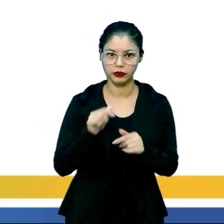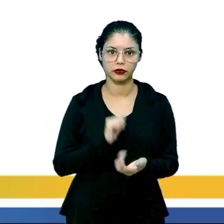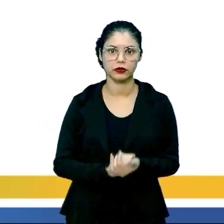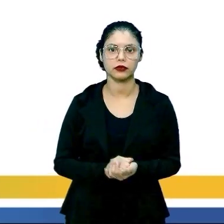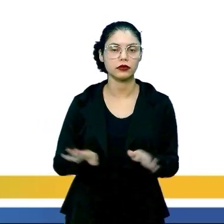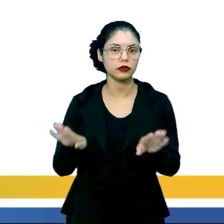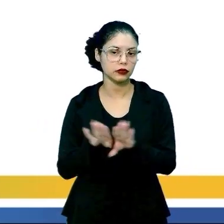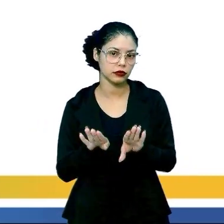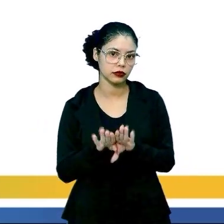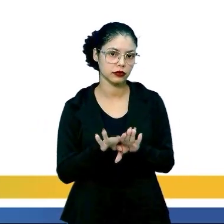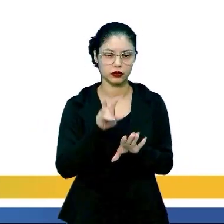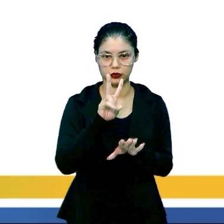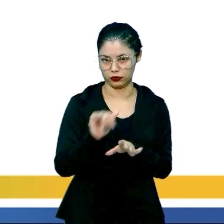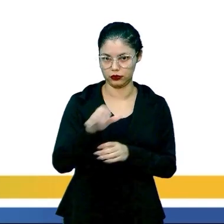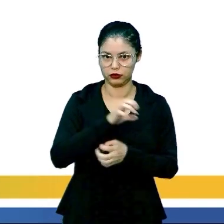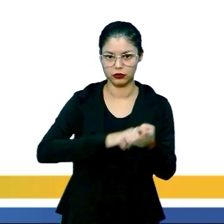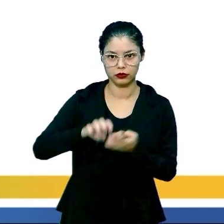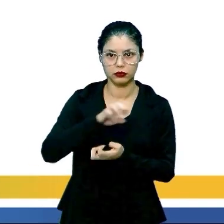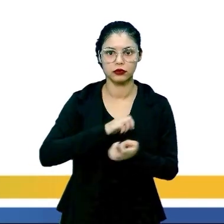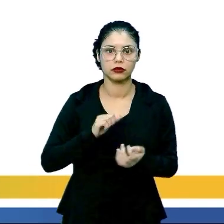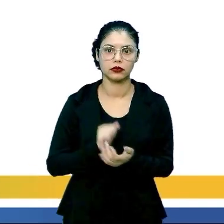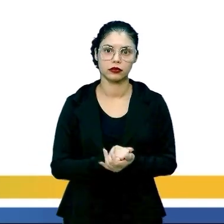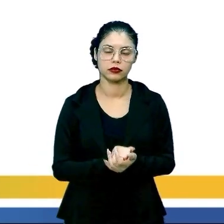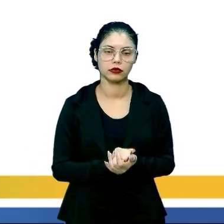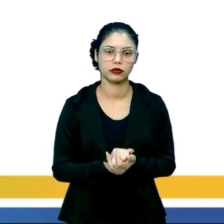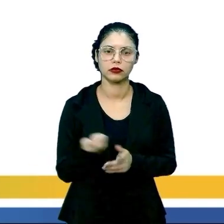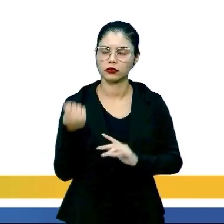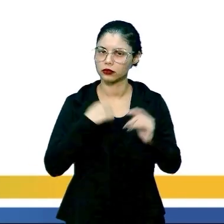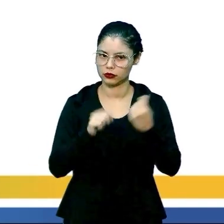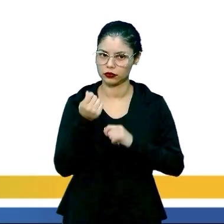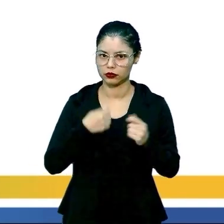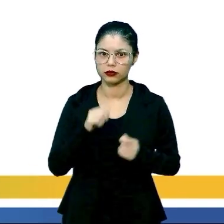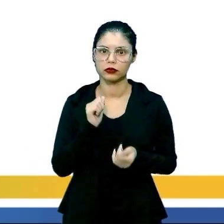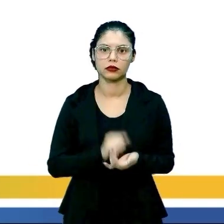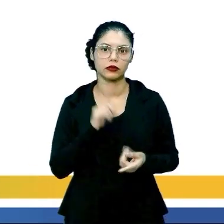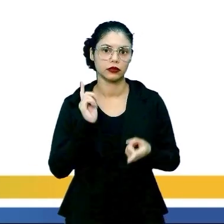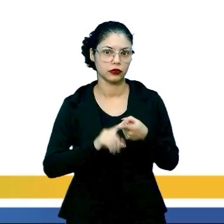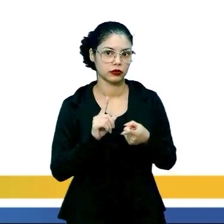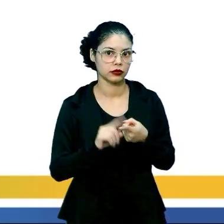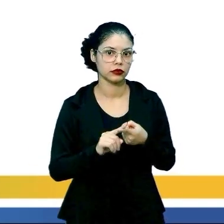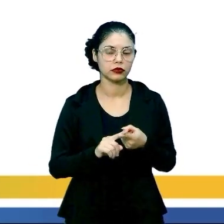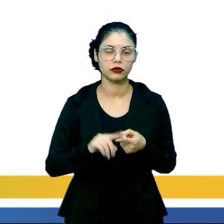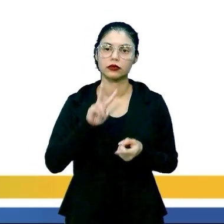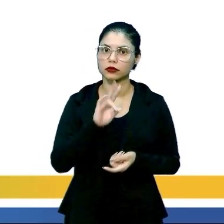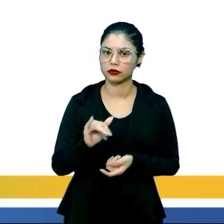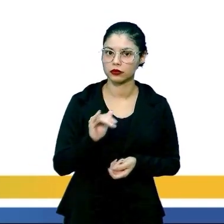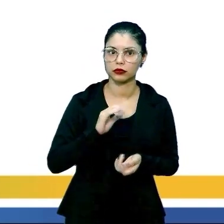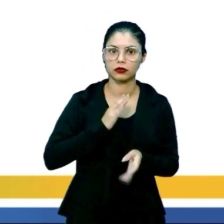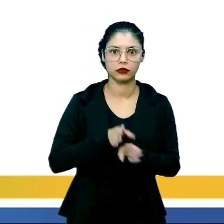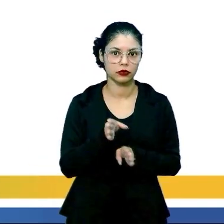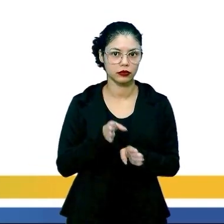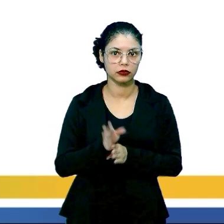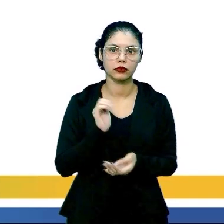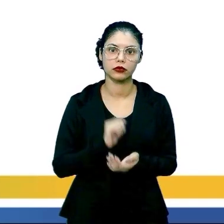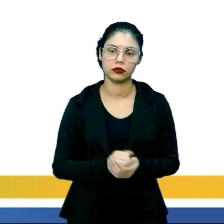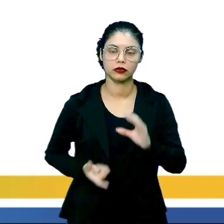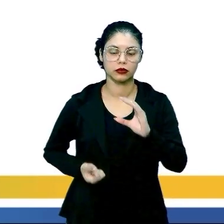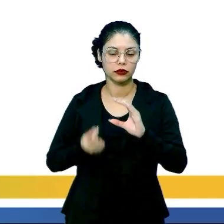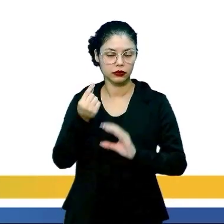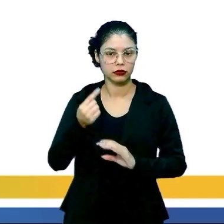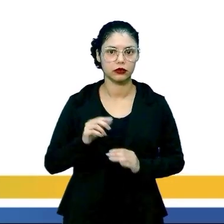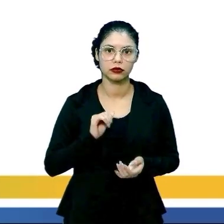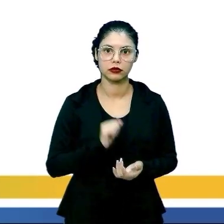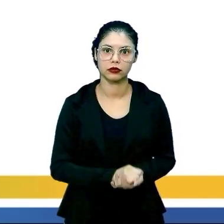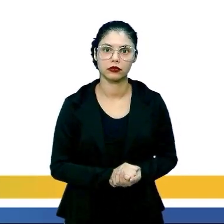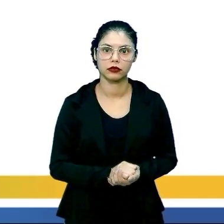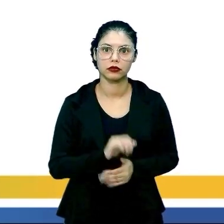E ele também vai revolucionar o sistema econômico, porque vai consolidar o capitalismo de uma vez por todas,